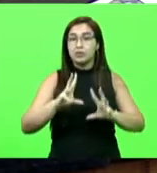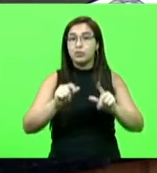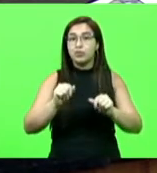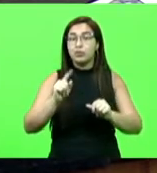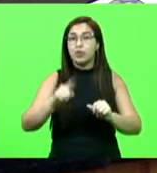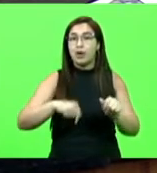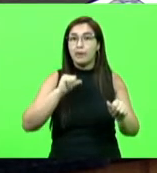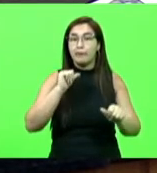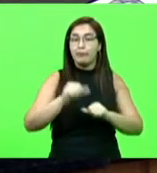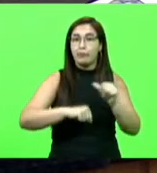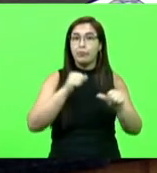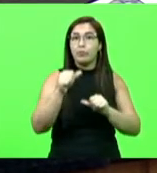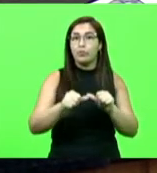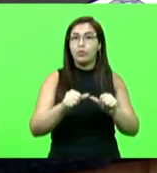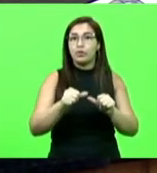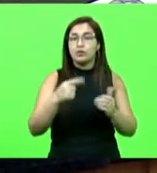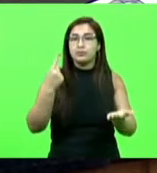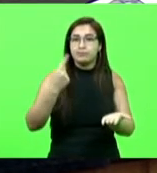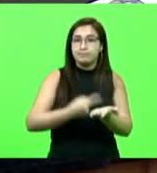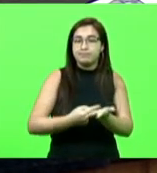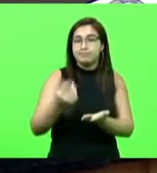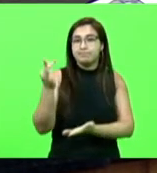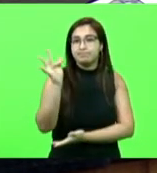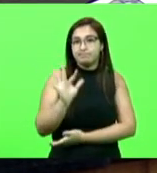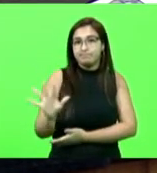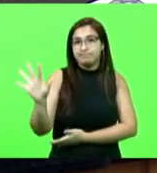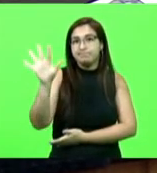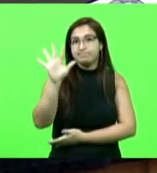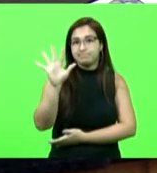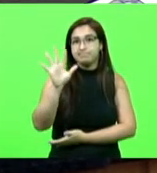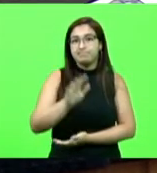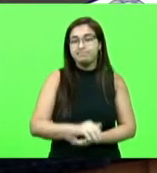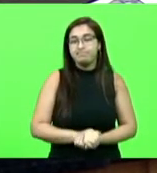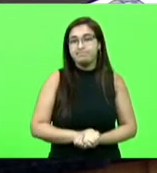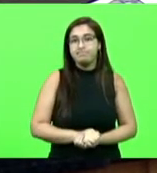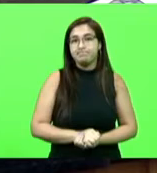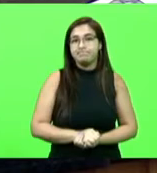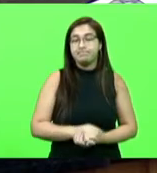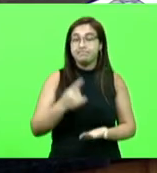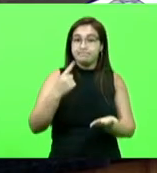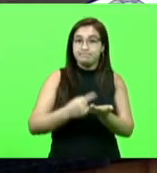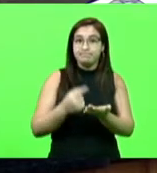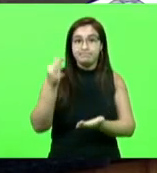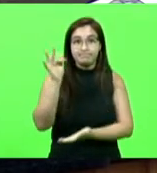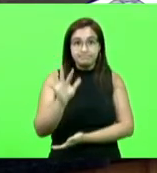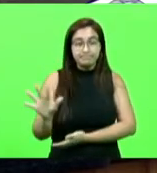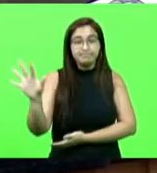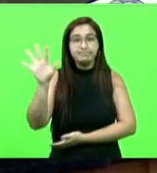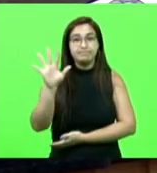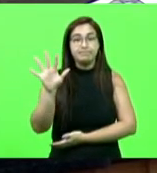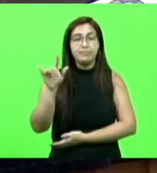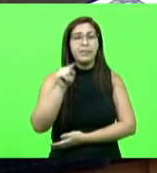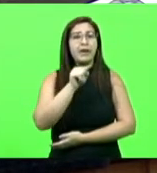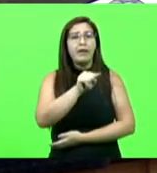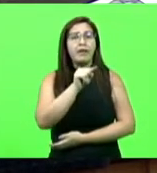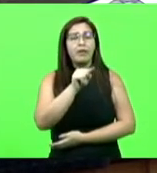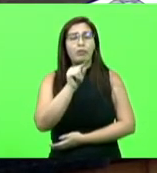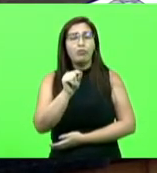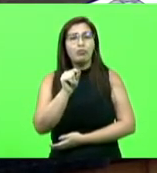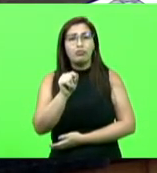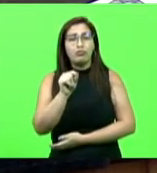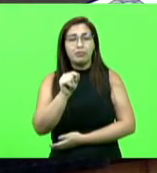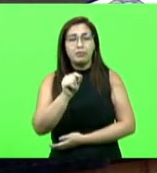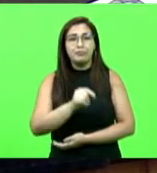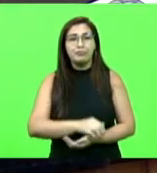reformulação do nosso Pacto Federativo. É isso mesmo, o nosso Pacto Federativo. O Pacto